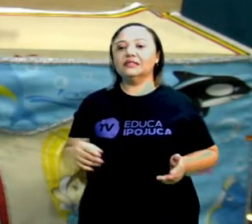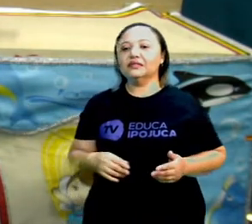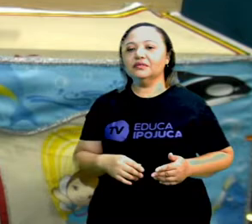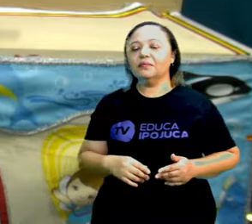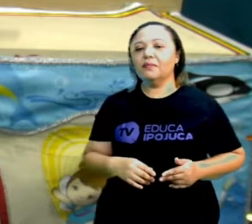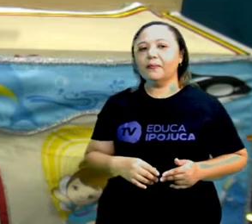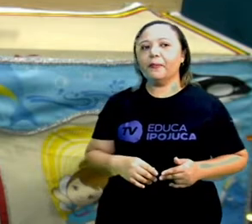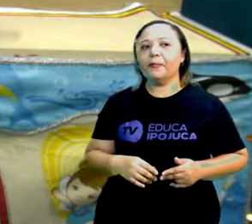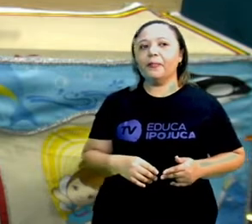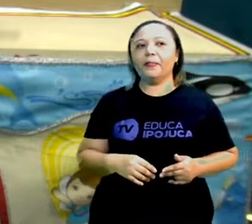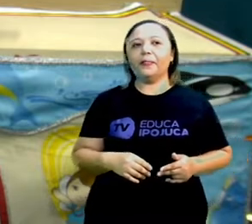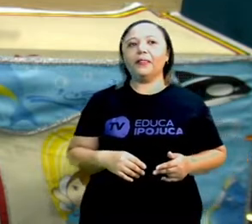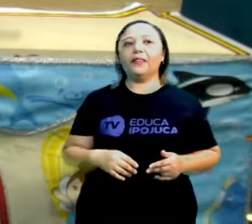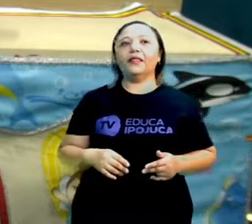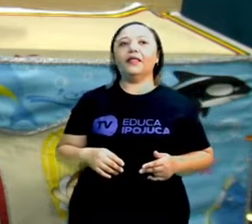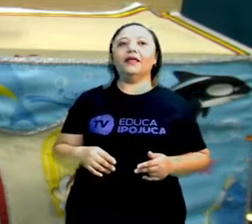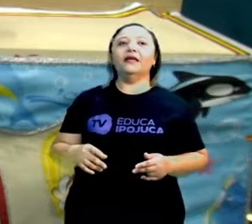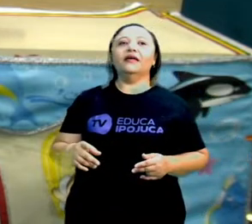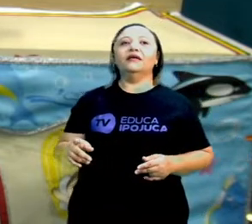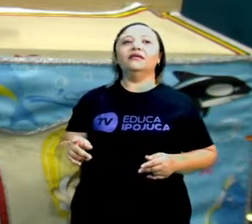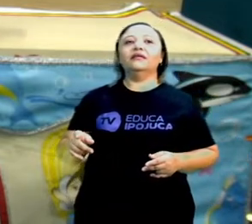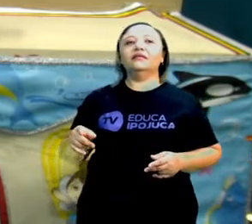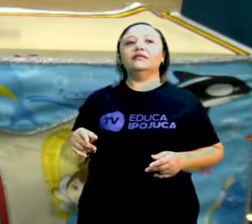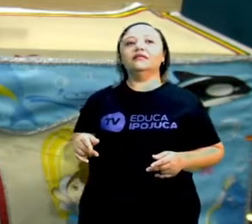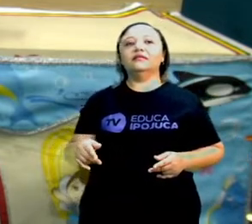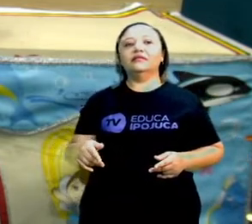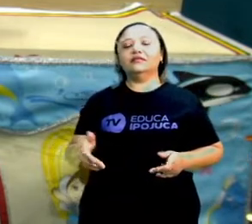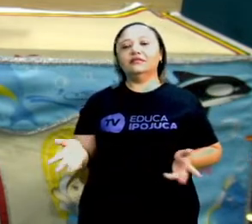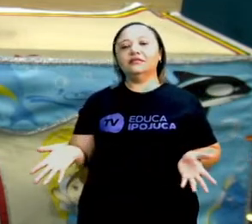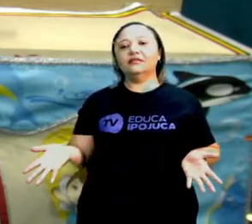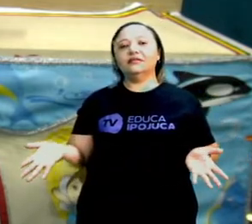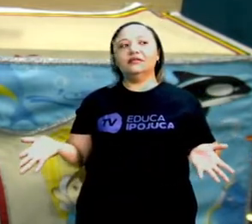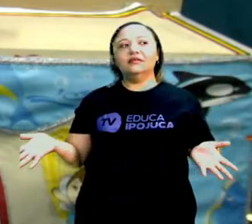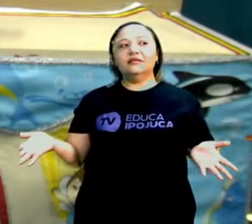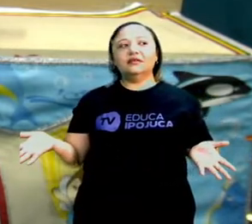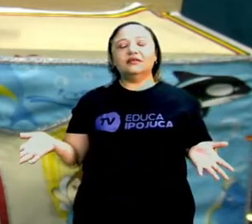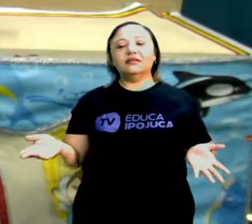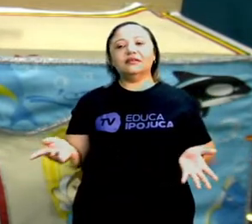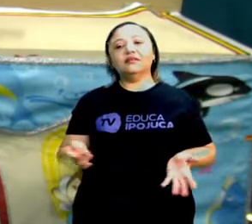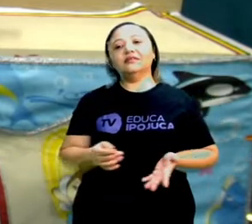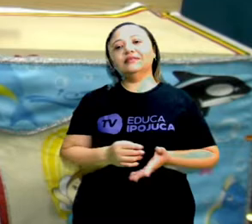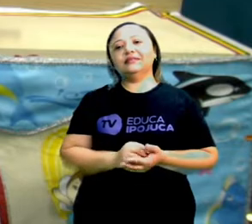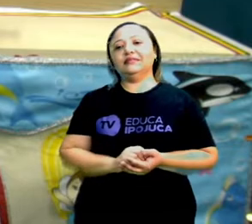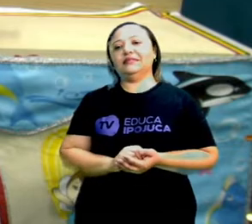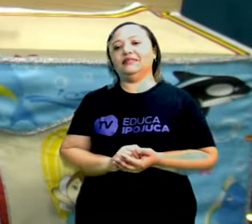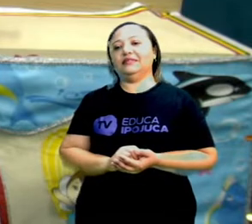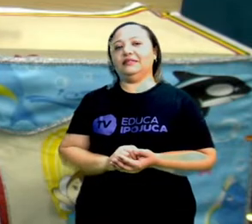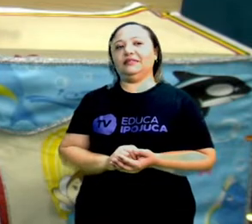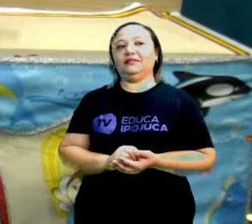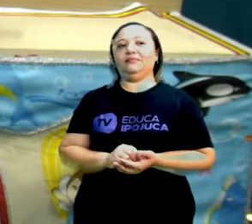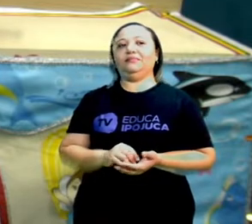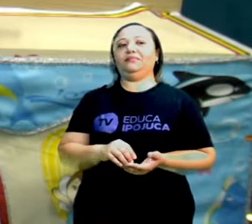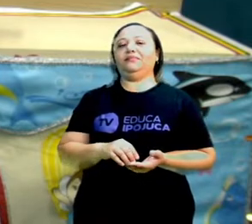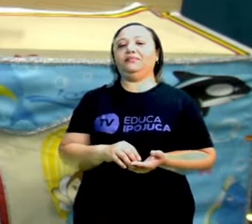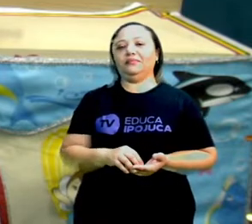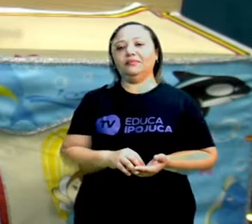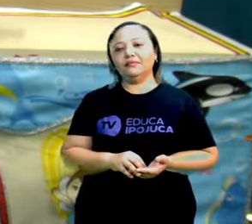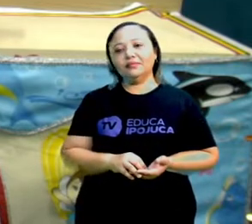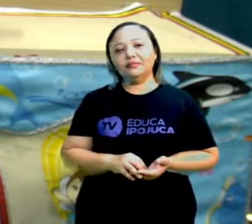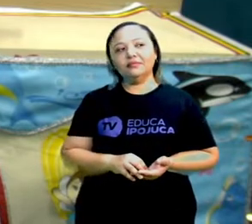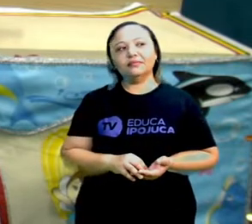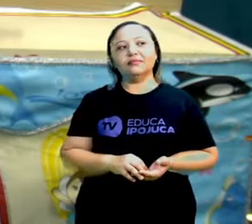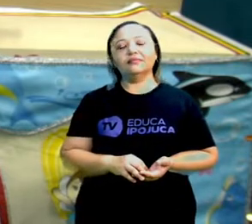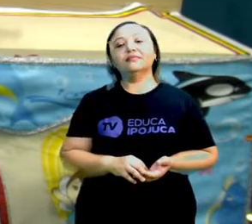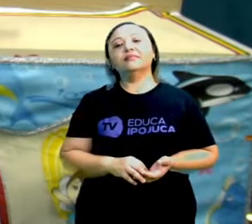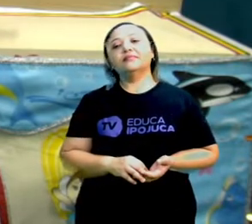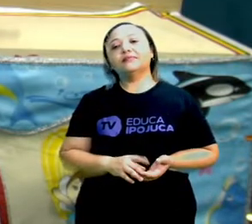Será? Tá aparecendo caverna com cobra, consegui pomba, pega cravo. Pelo amor de Deus! Verdade, Leiturinha, mas